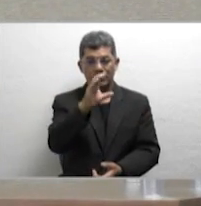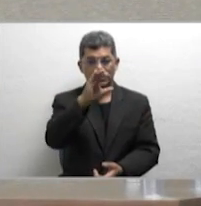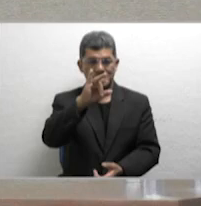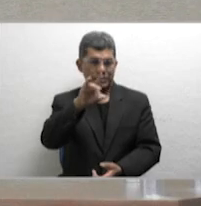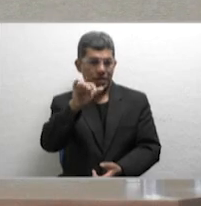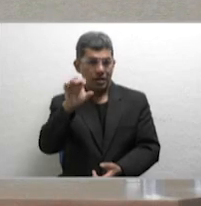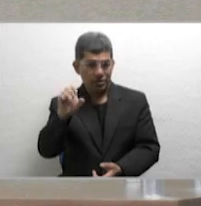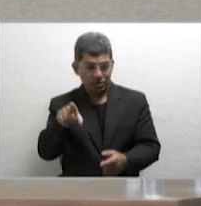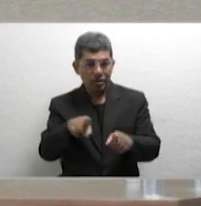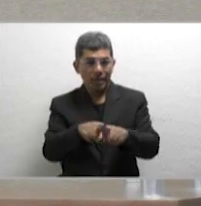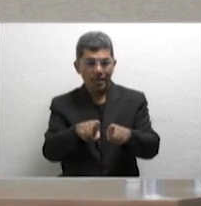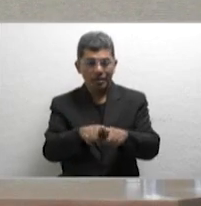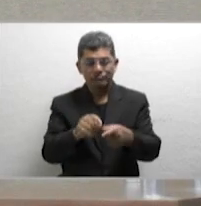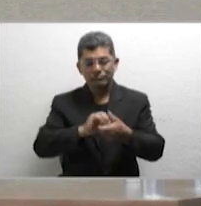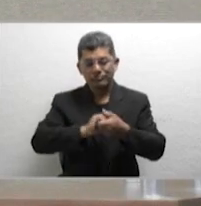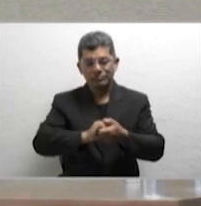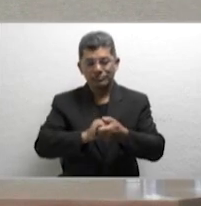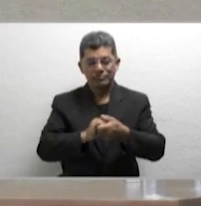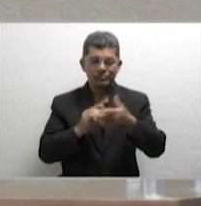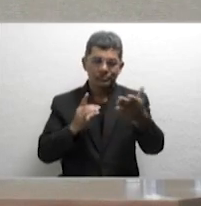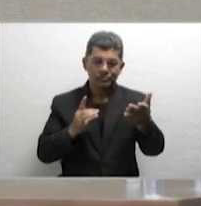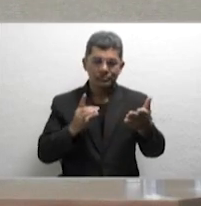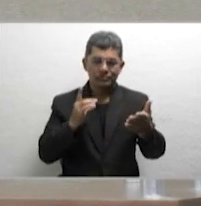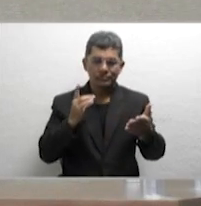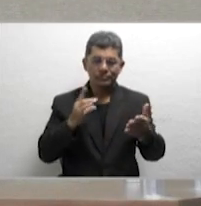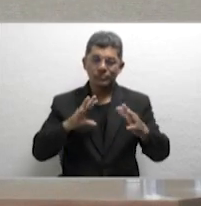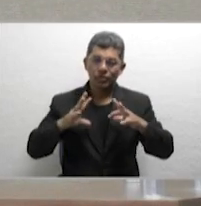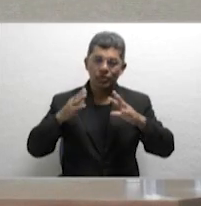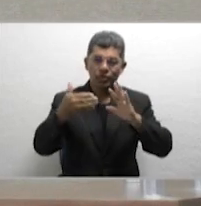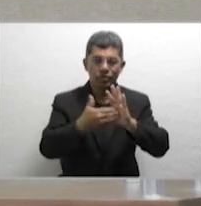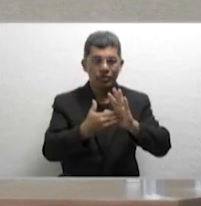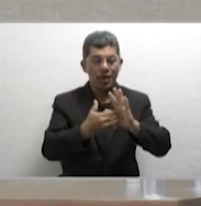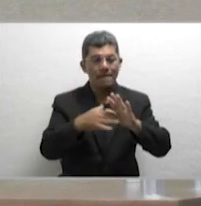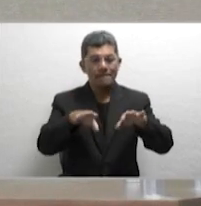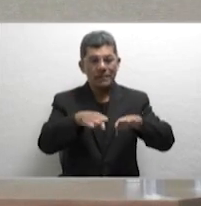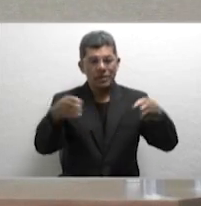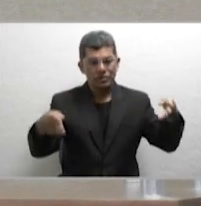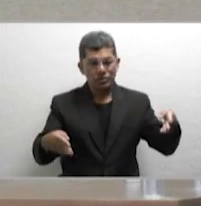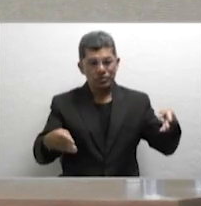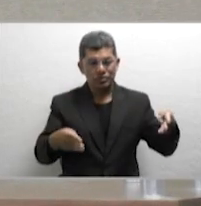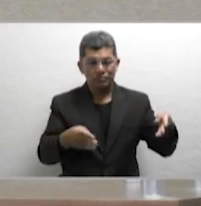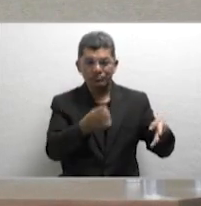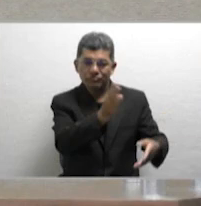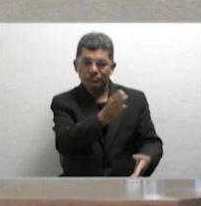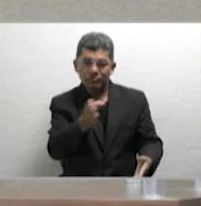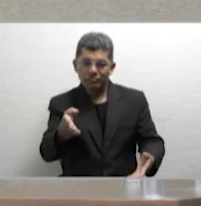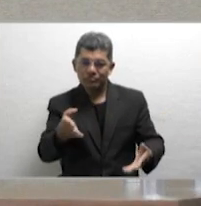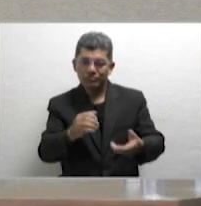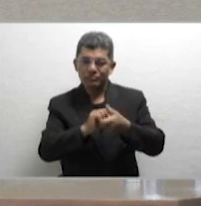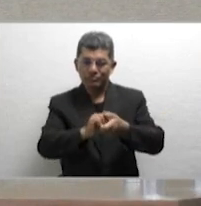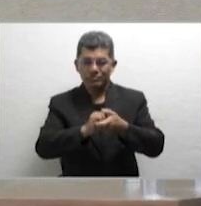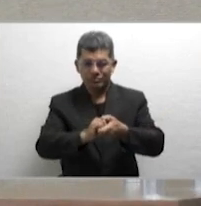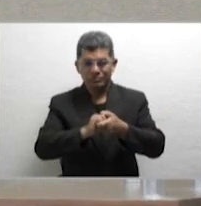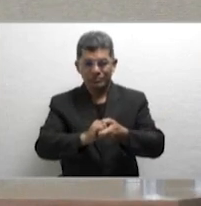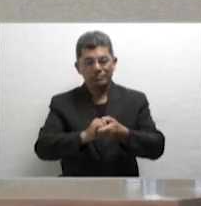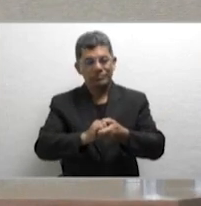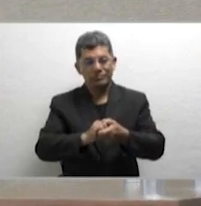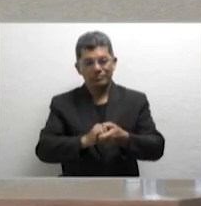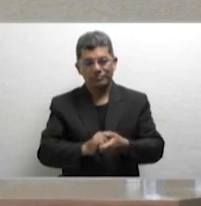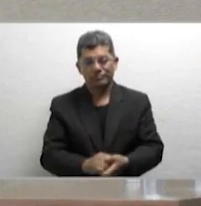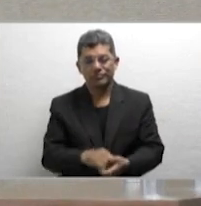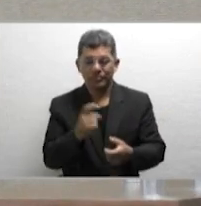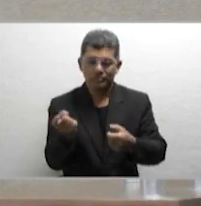cumprimentá-lo novamente, também cumprimentar a toda a mesa reconduzida, ou conduzida,